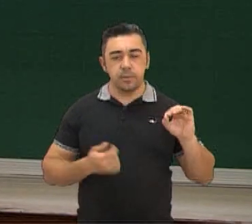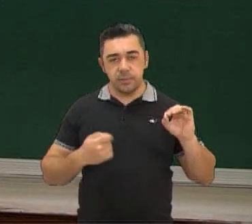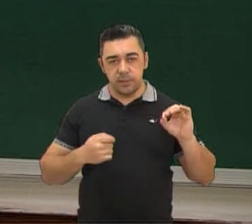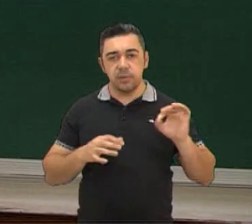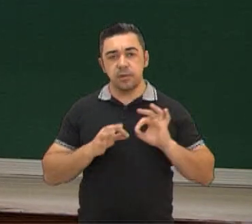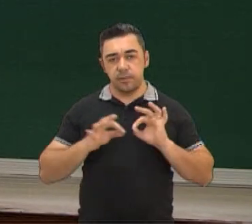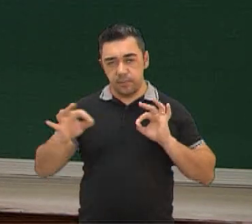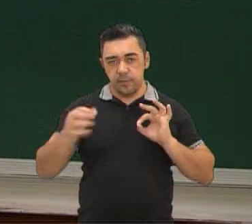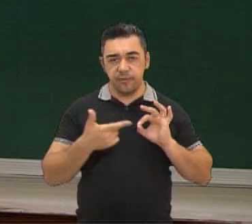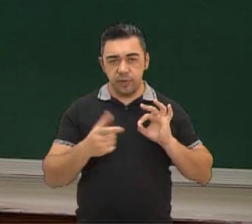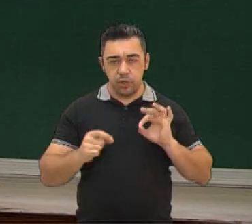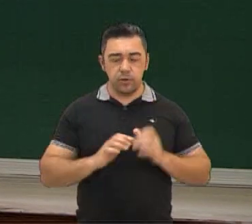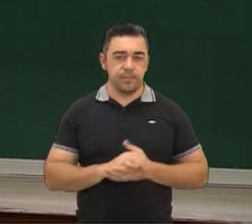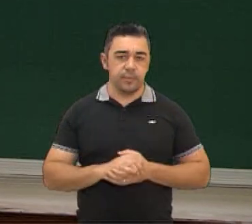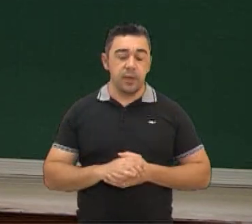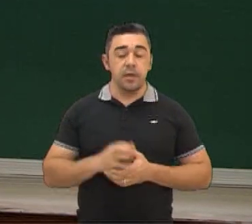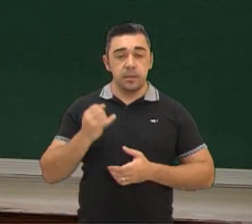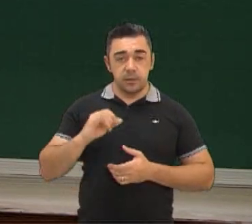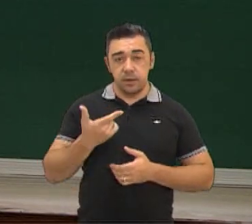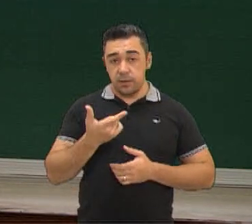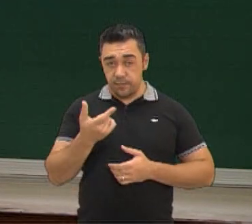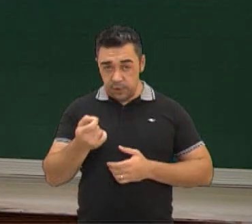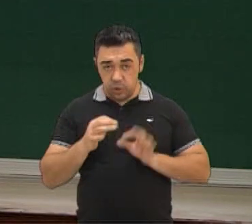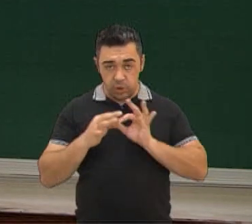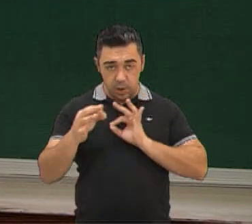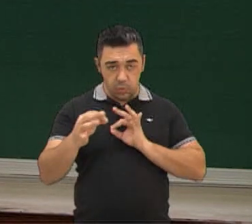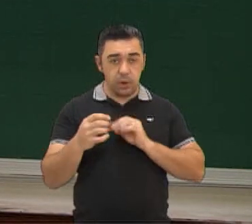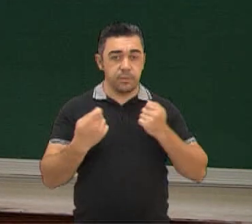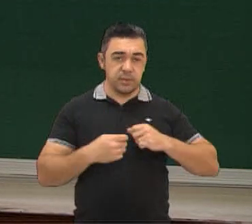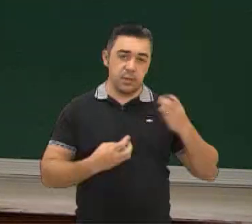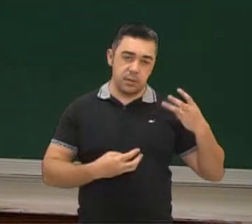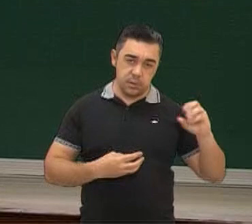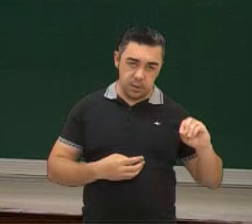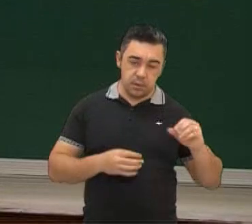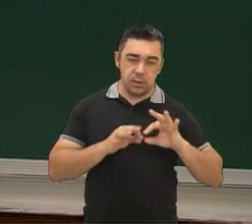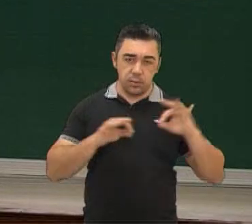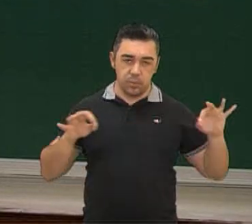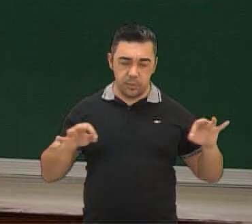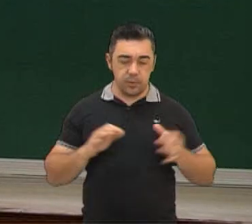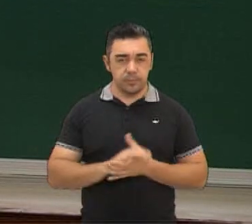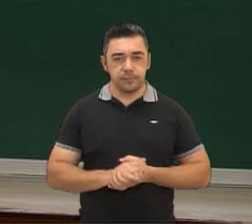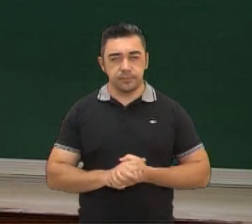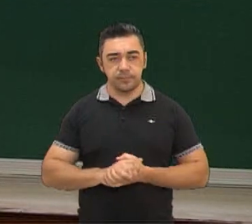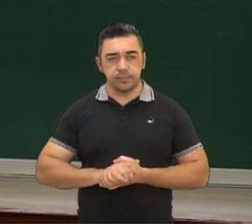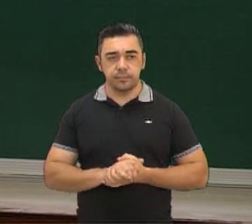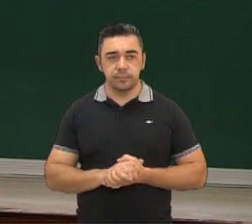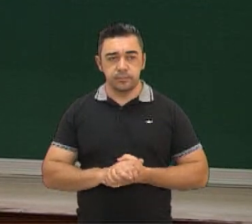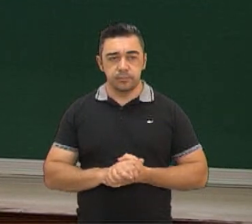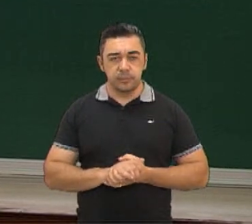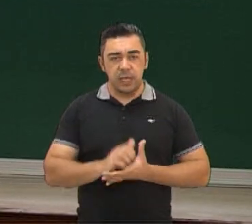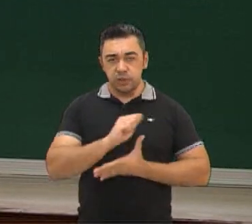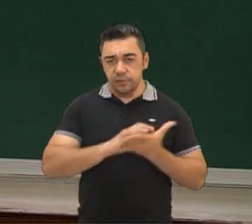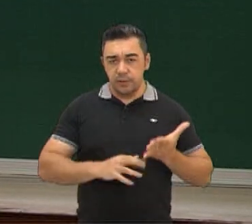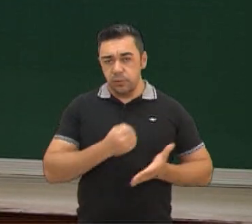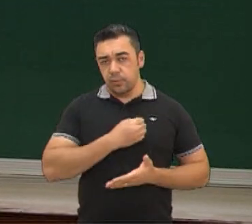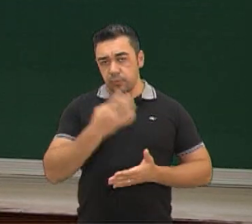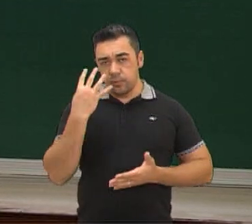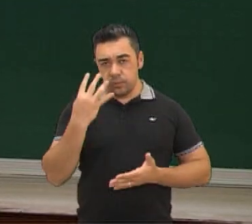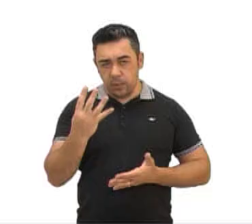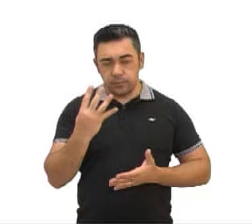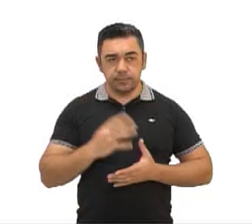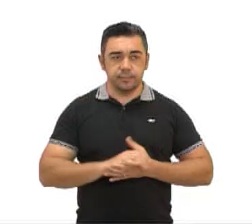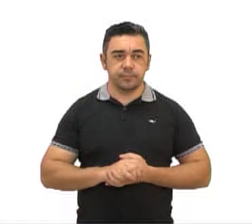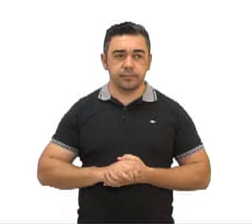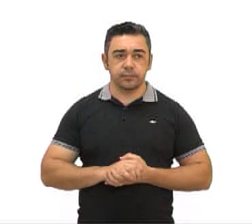de comprimento. Se ela tem 20 de largura, ela tem que ter os 30 de comprimento. Nosso exercício